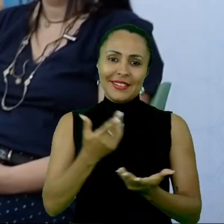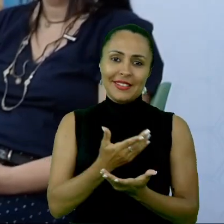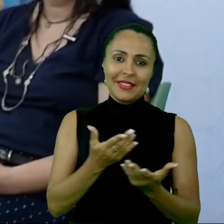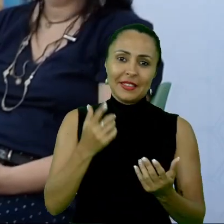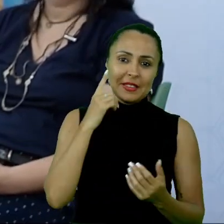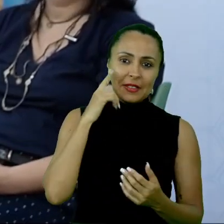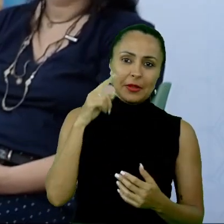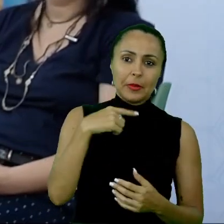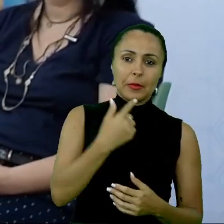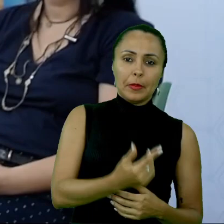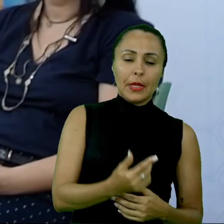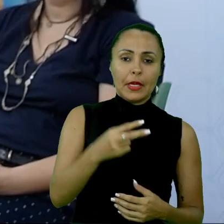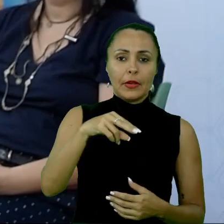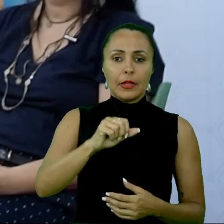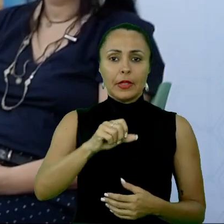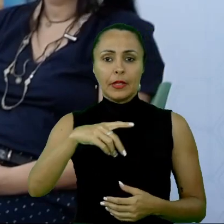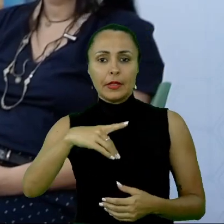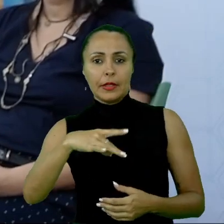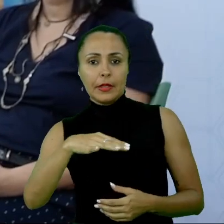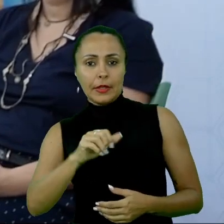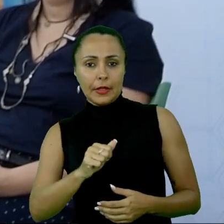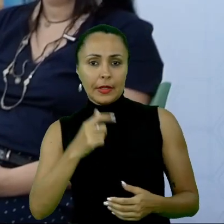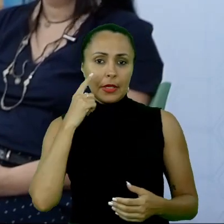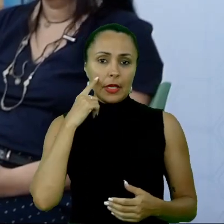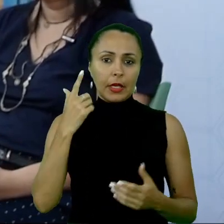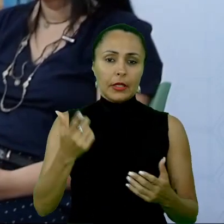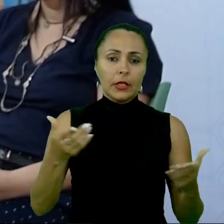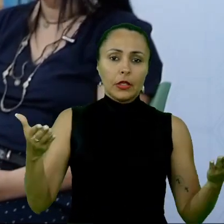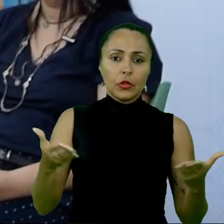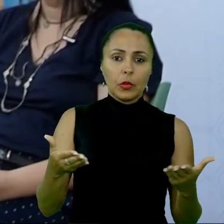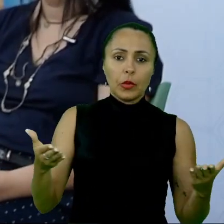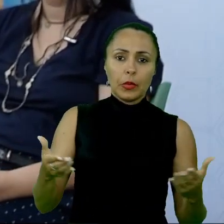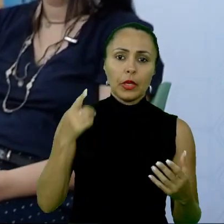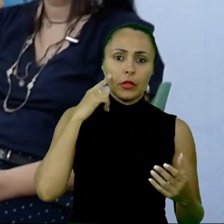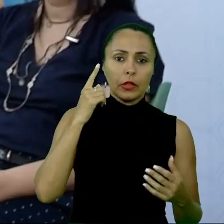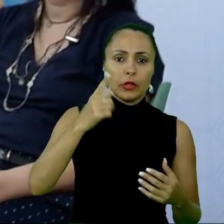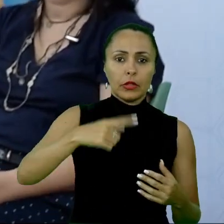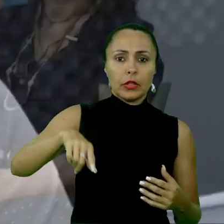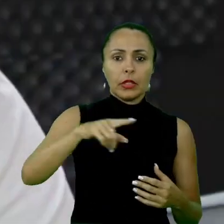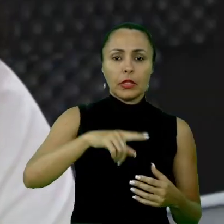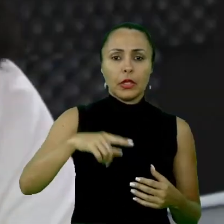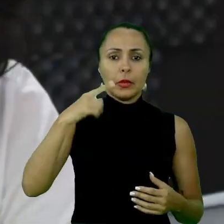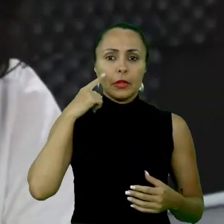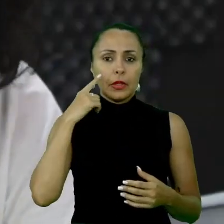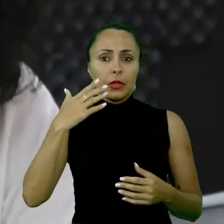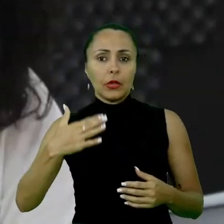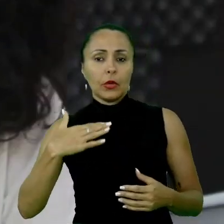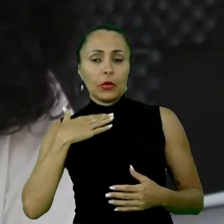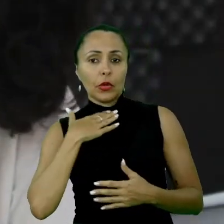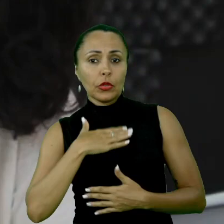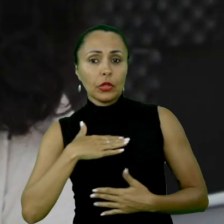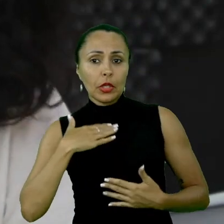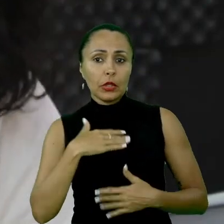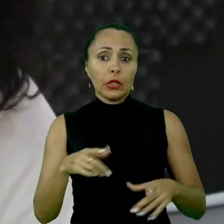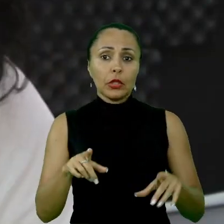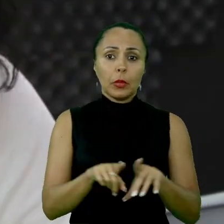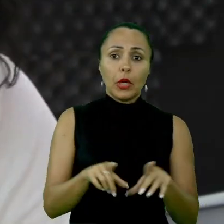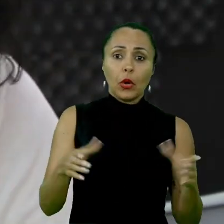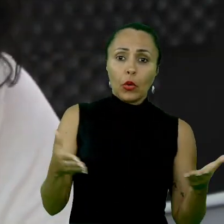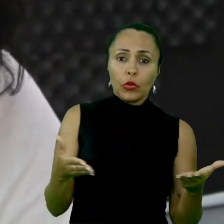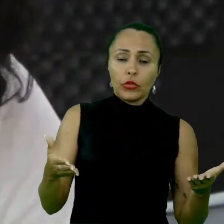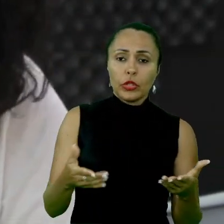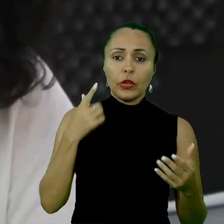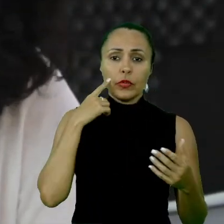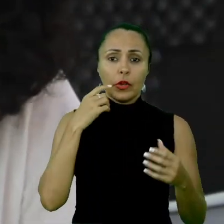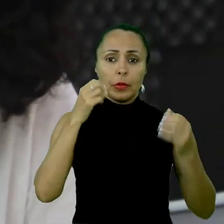Camila Silva e eu, Ingrid Bomba, nesse projeto que a gente está gostando muito de fazer, que é o Design com. E hoje a gente vai falar um